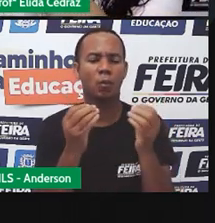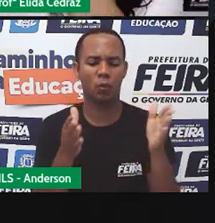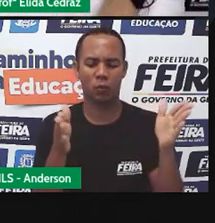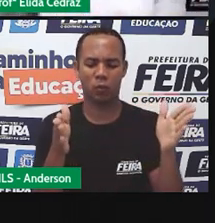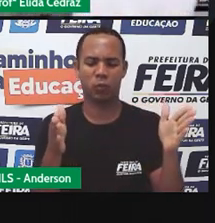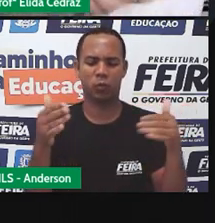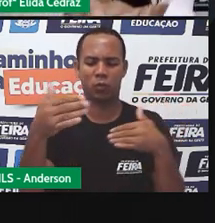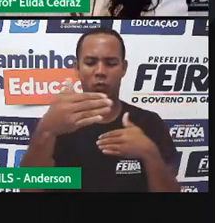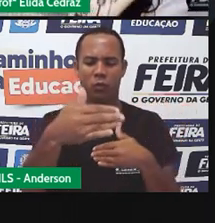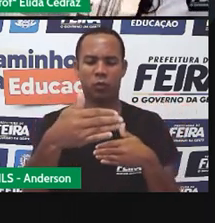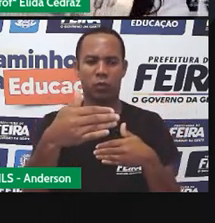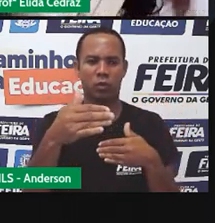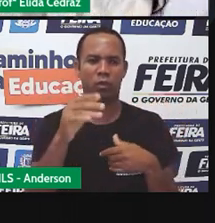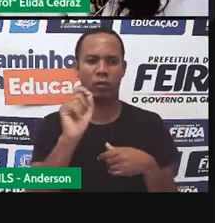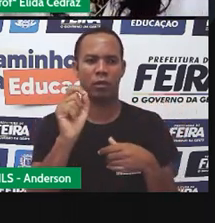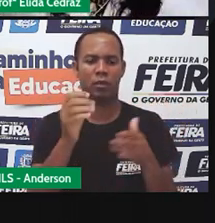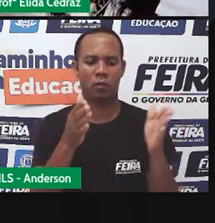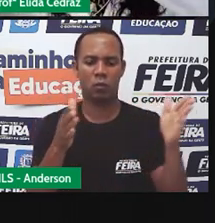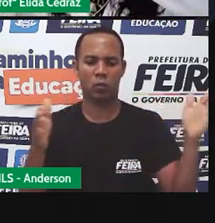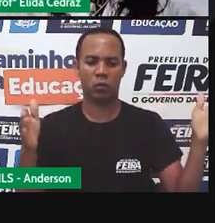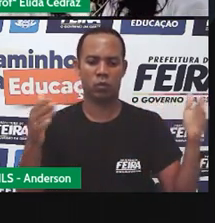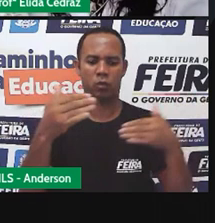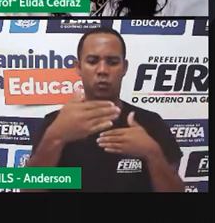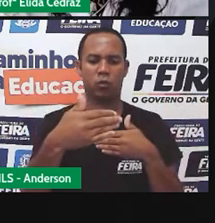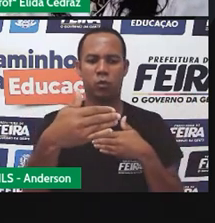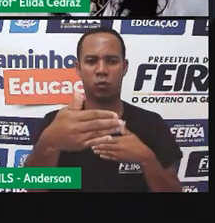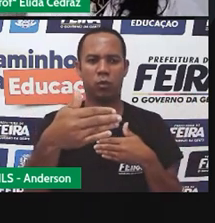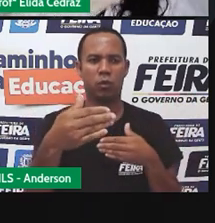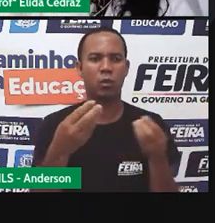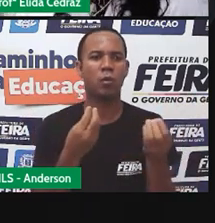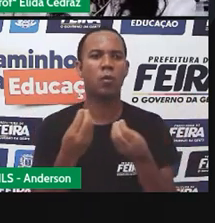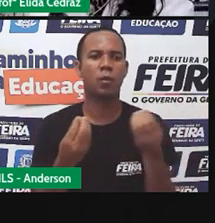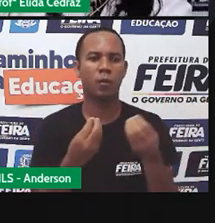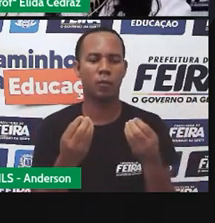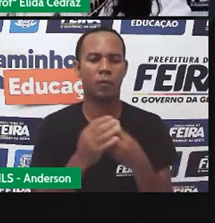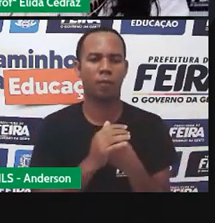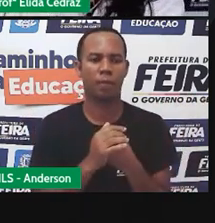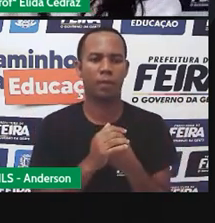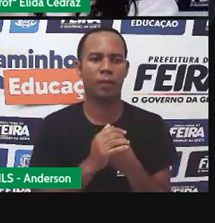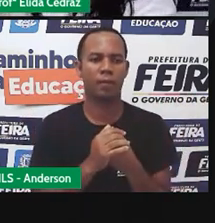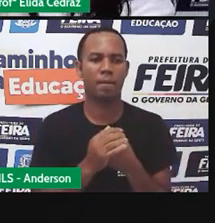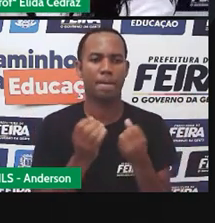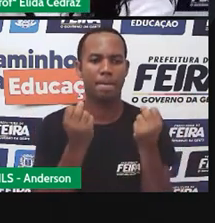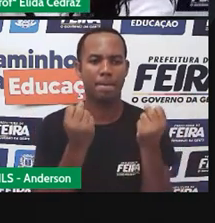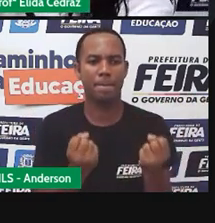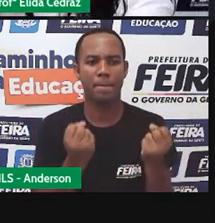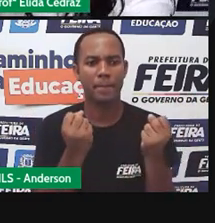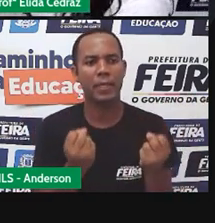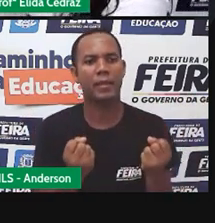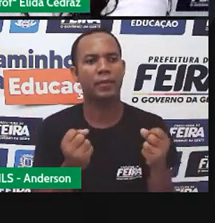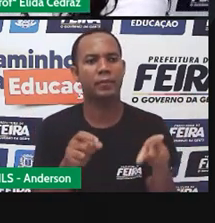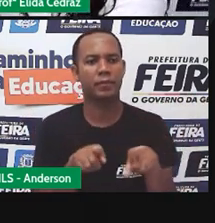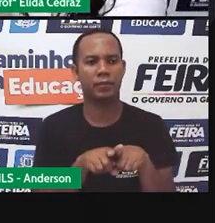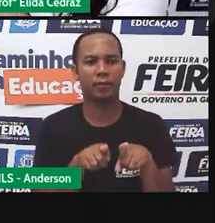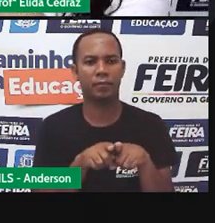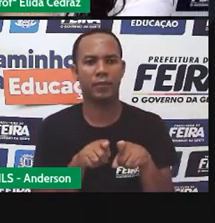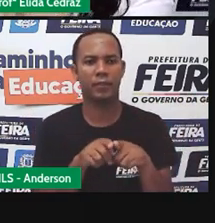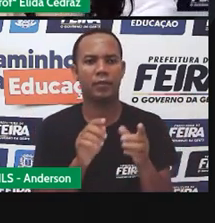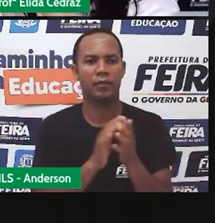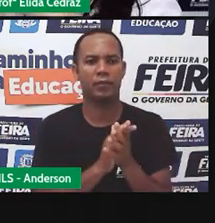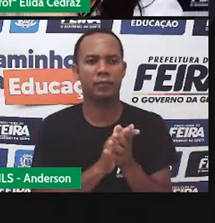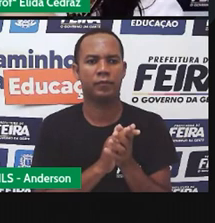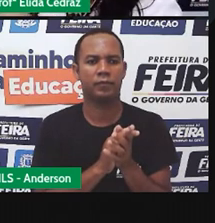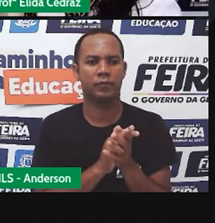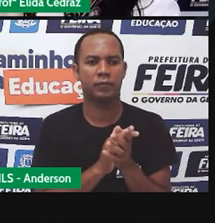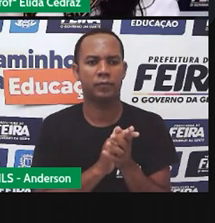tamanho. O jornal, ele é enorme, olha só. Está no peso. O jornal, ele,